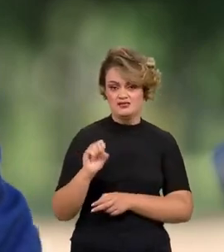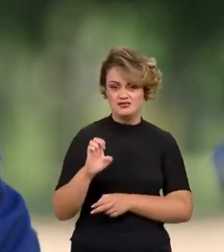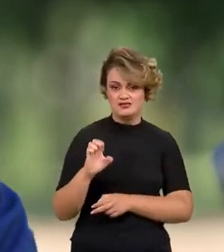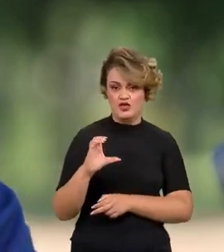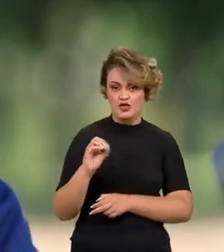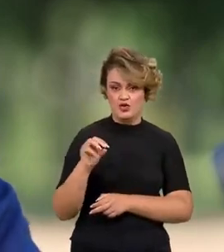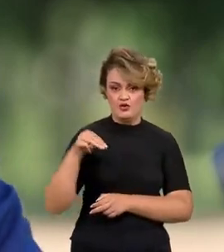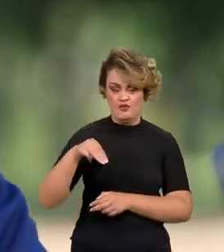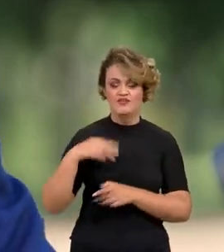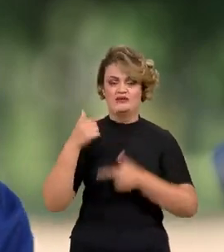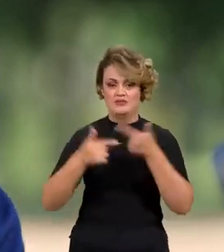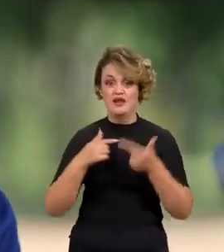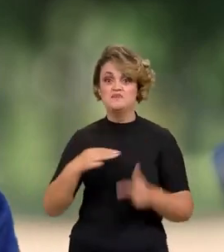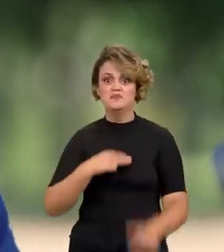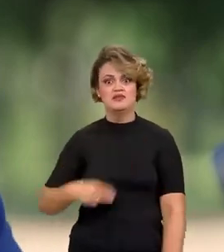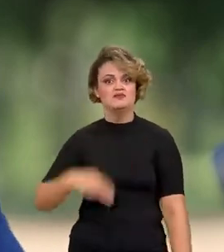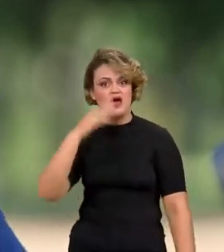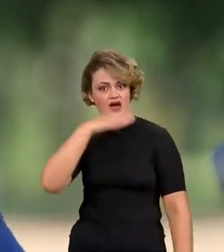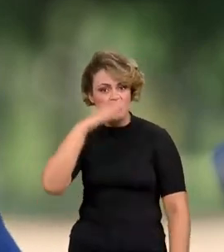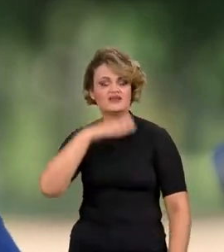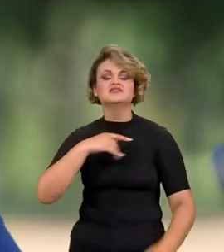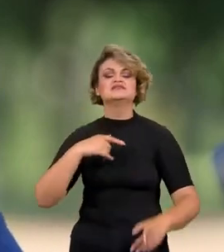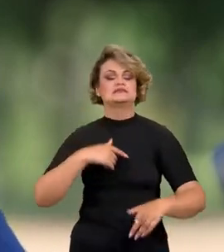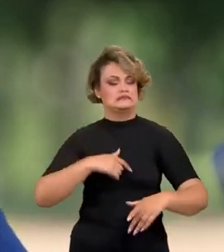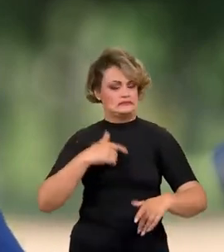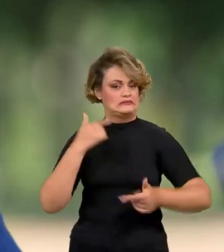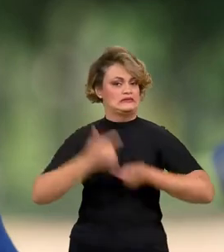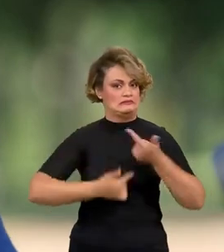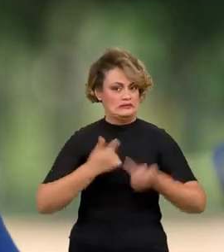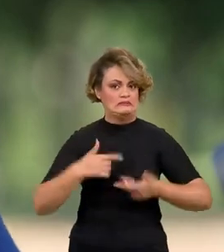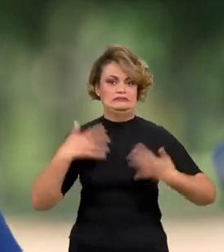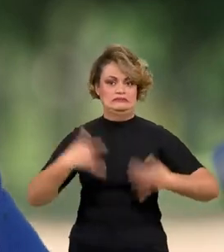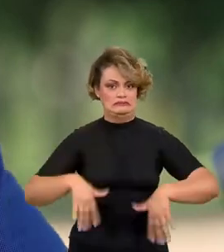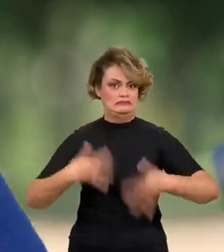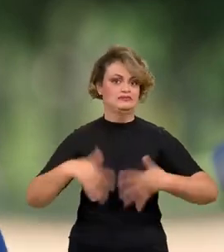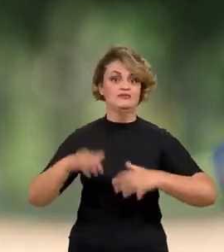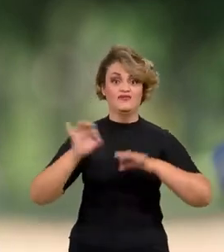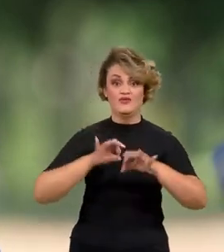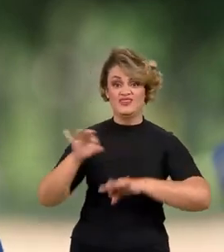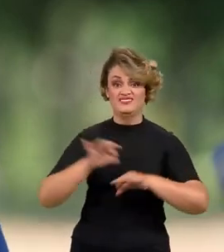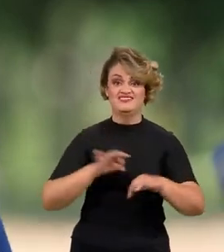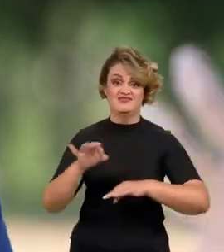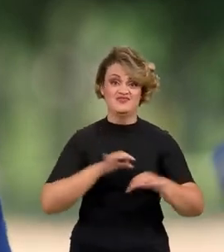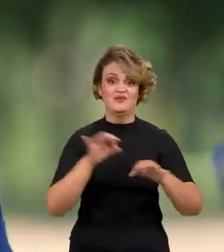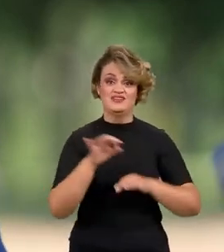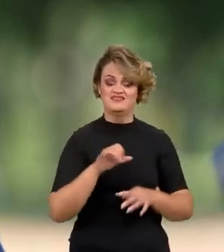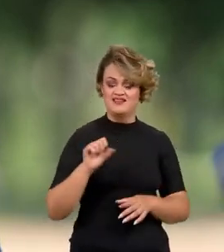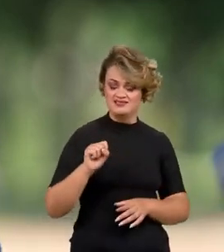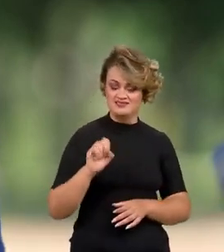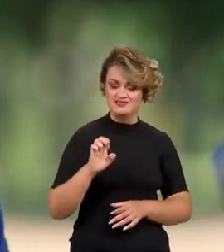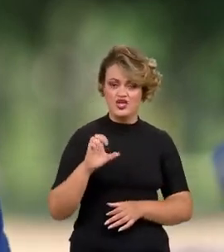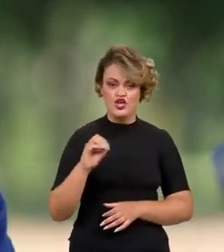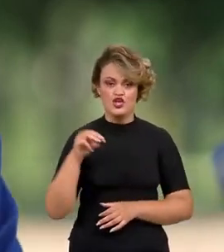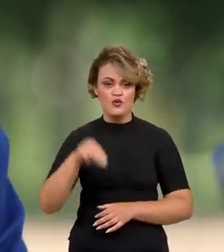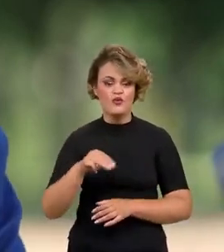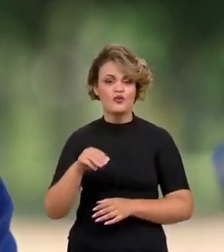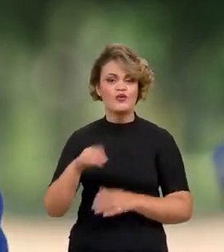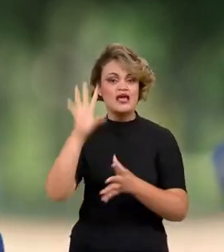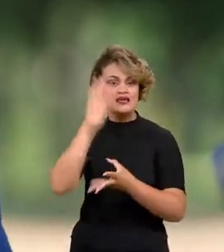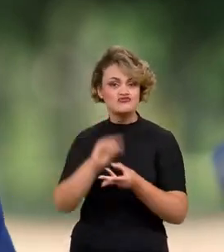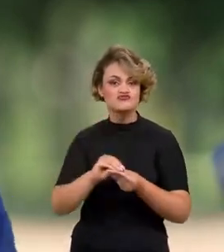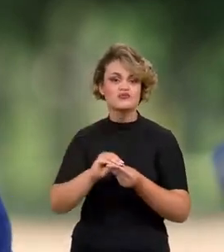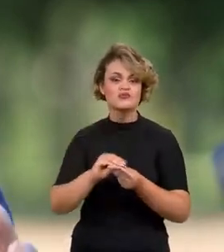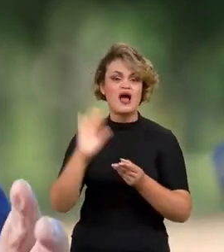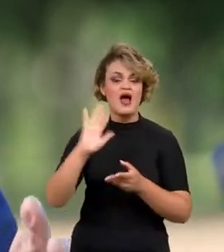é de que o Pimenta vai harmonizar fazendo com que afetou emitida um resumo para que